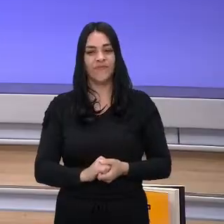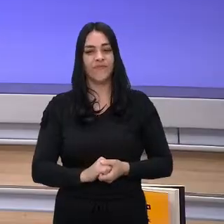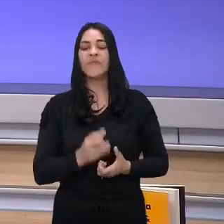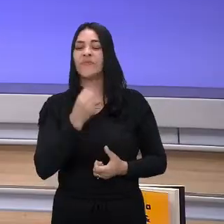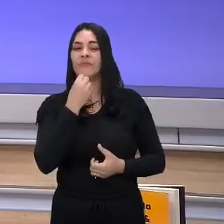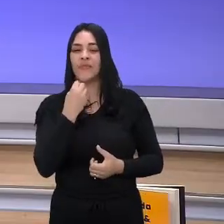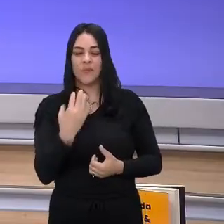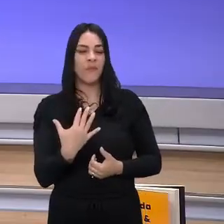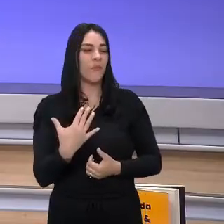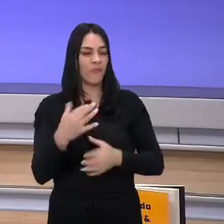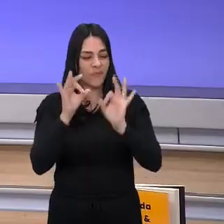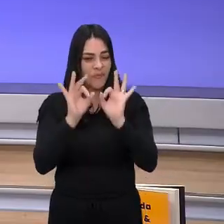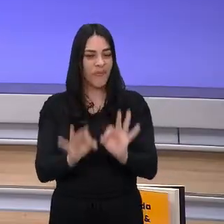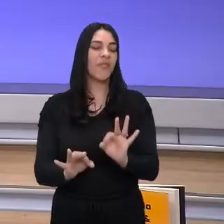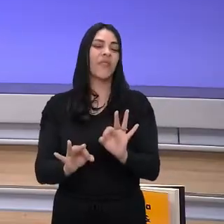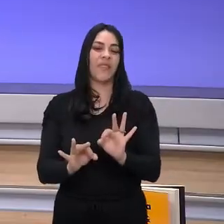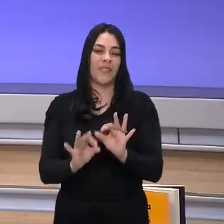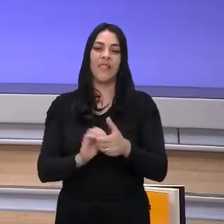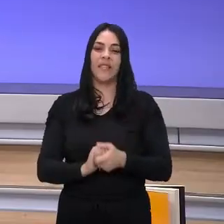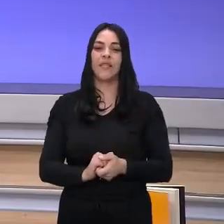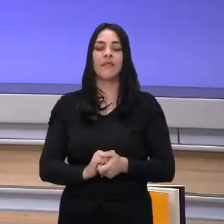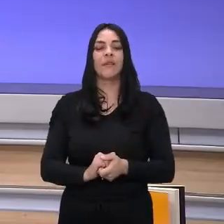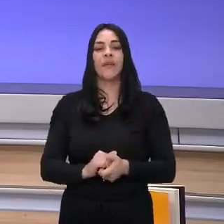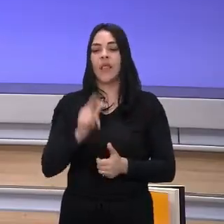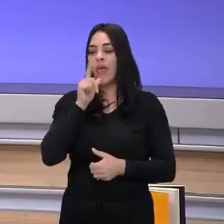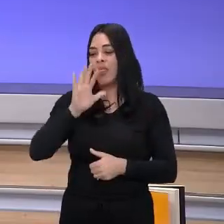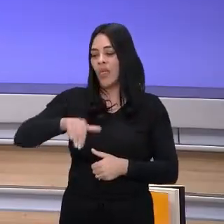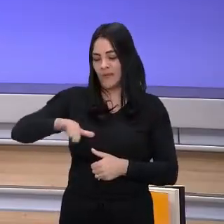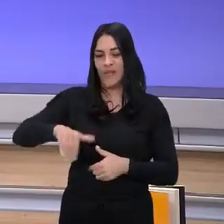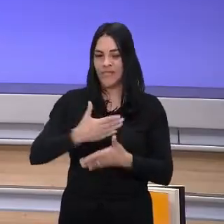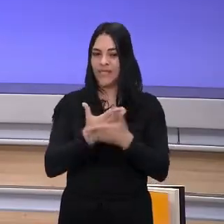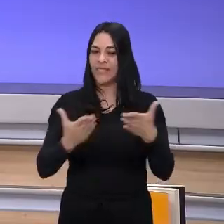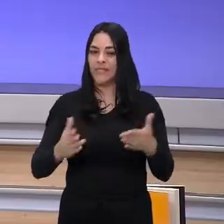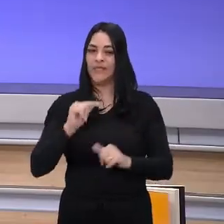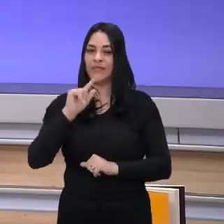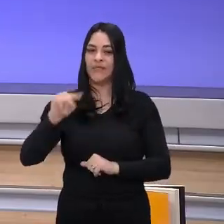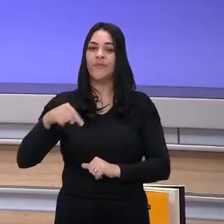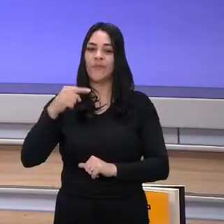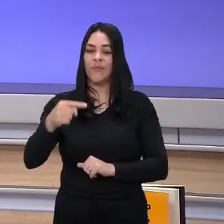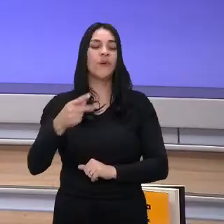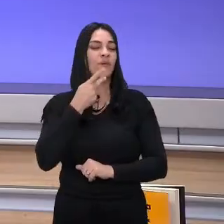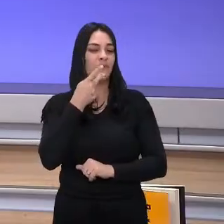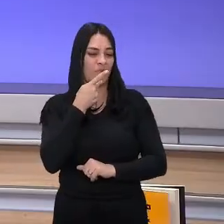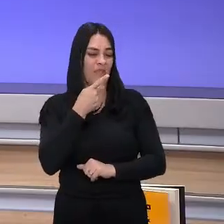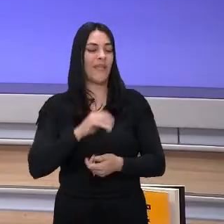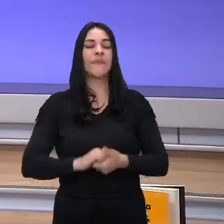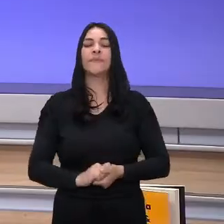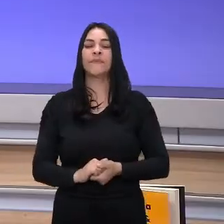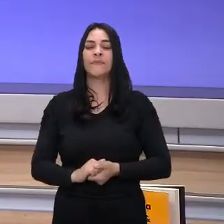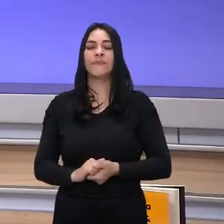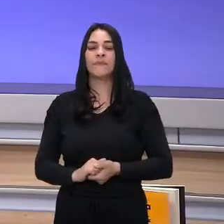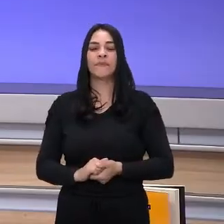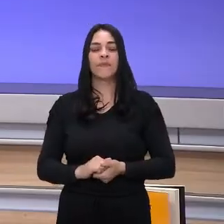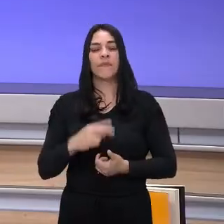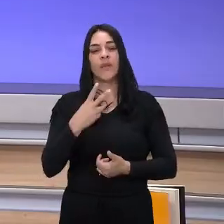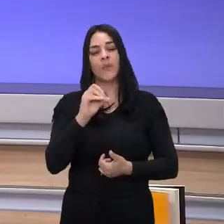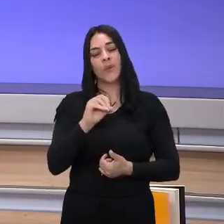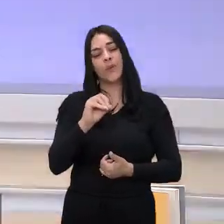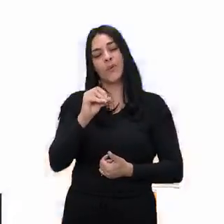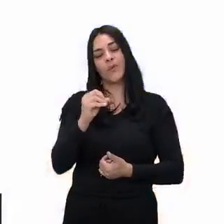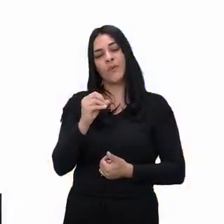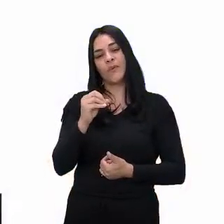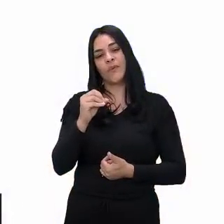muito certo, e nós temos isso aí lá na Baixada, que nós vamos falar um pouquinho mais na frente. Bom, desde